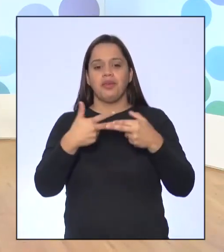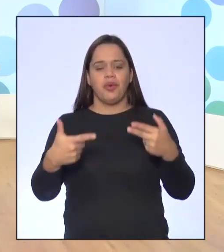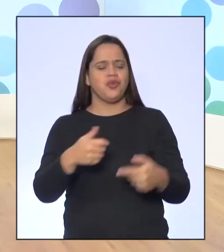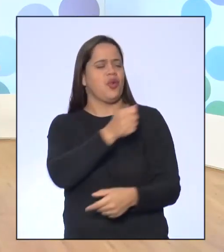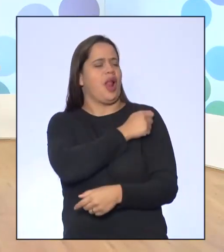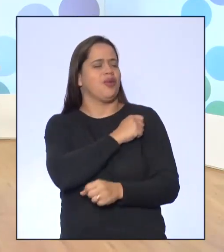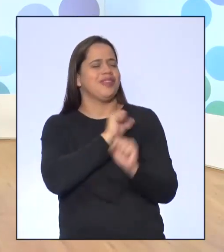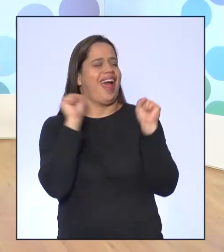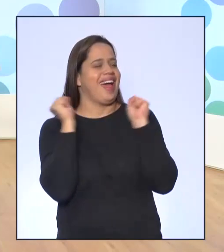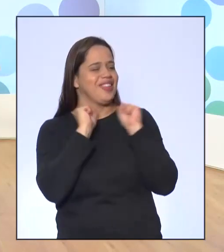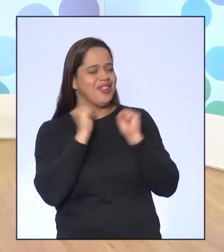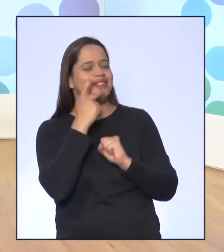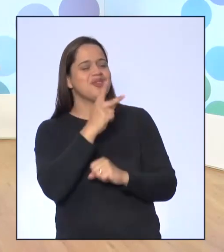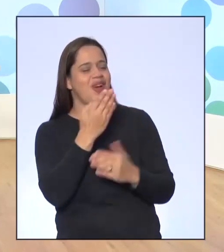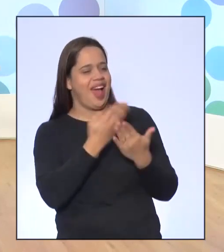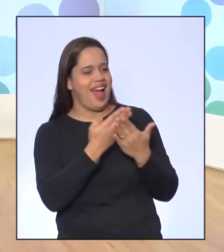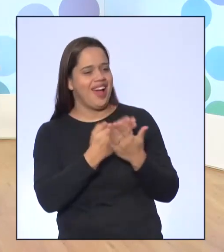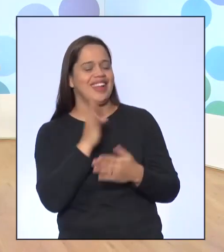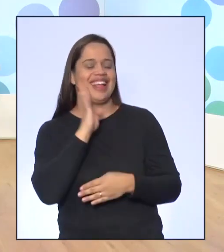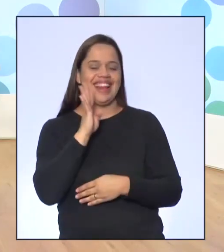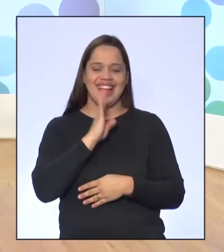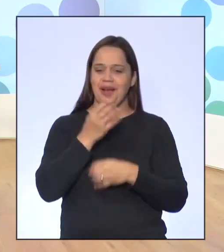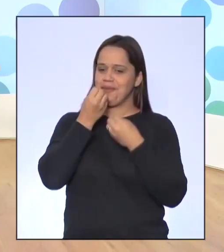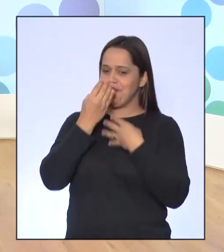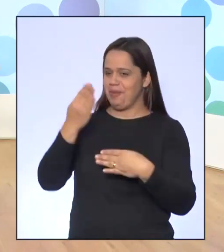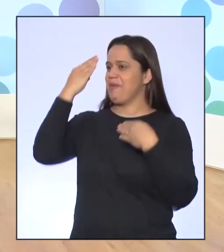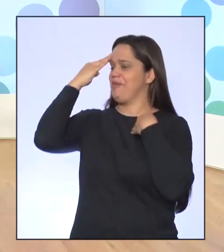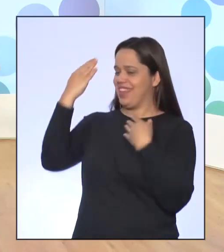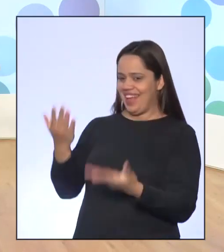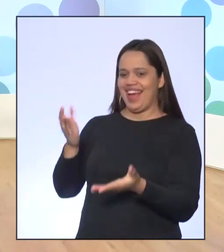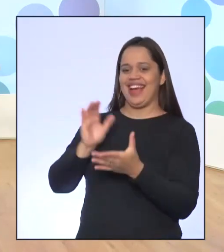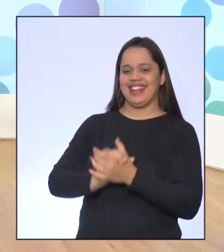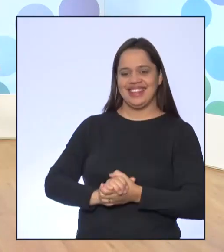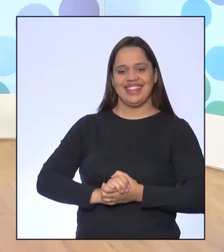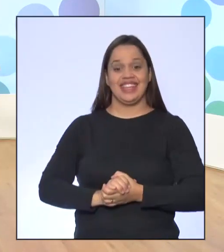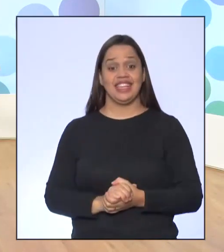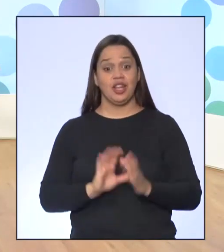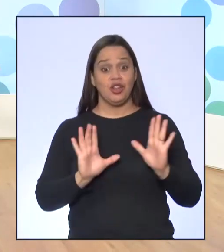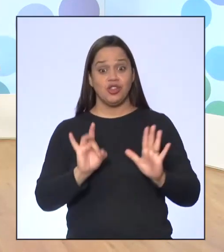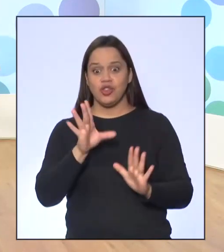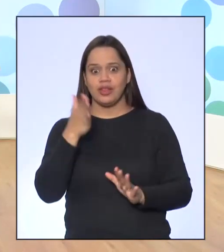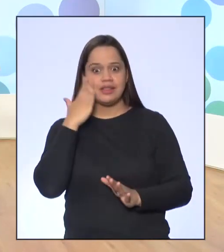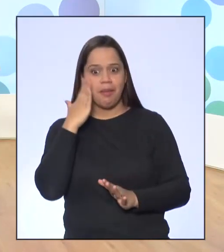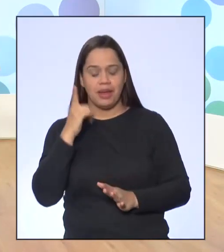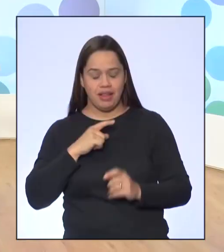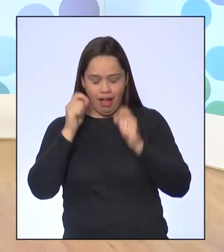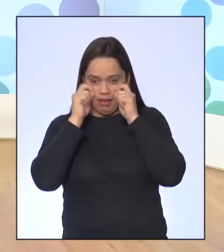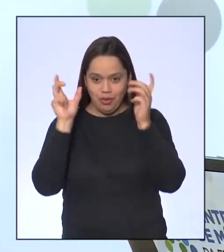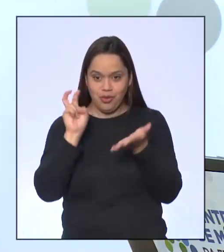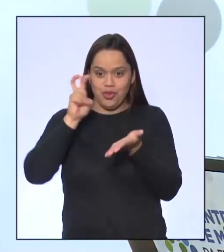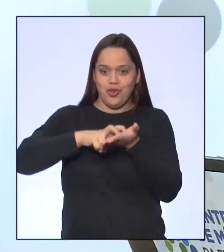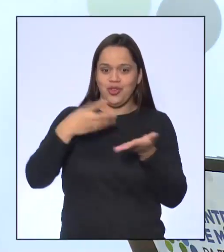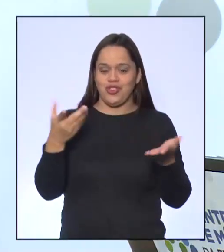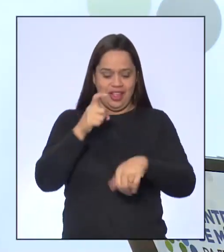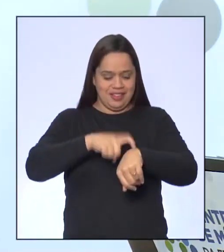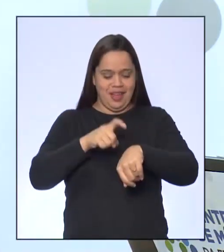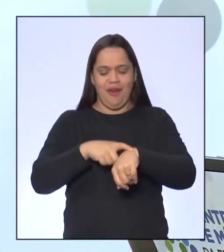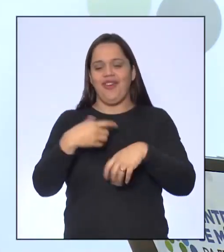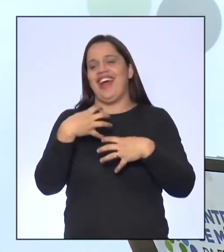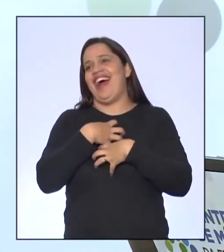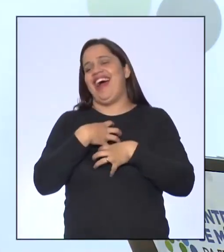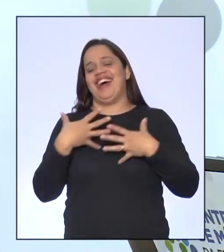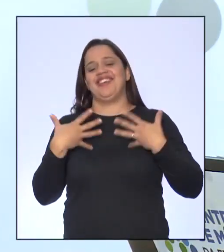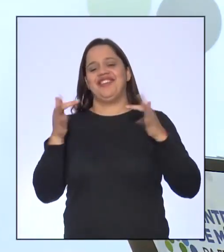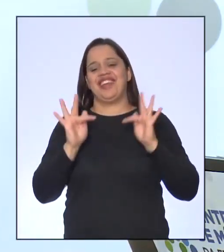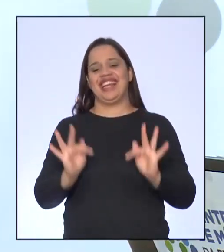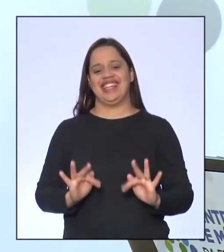acredito. Parabéns, É viu, professora mesmo? Que Sandra? legal, muito Então obrigada, vamos lá pro gente. vídeo. Só de saber que estão acordados essa hora já é